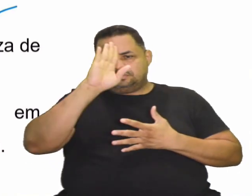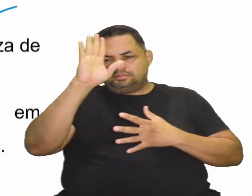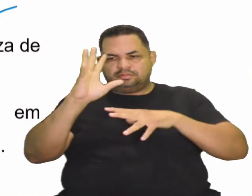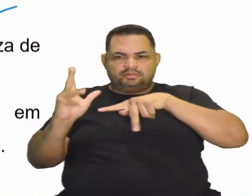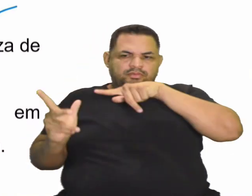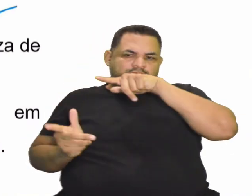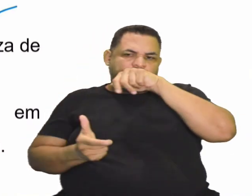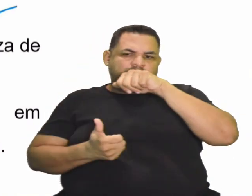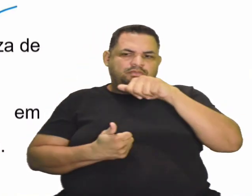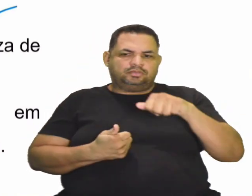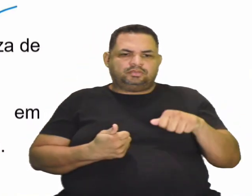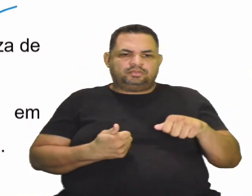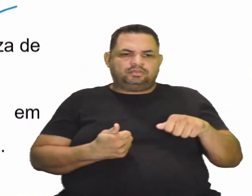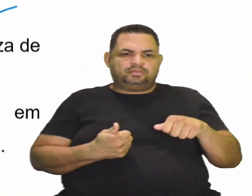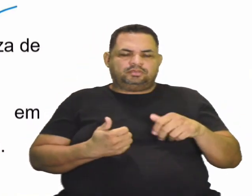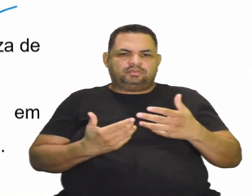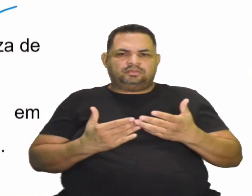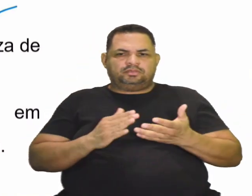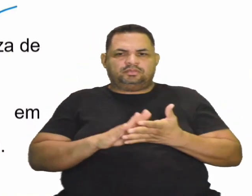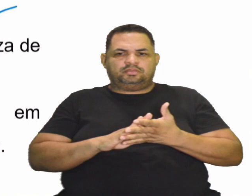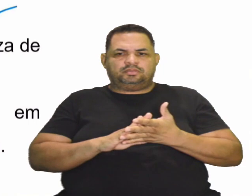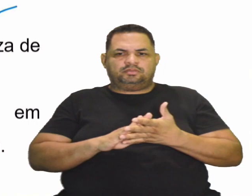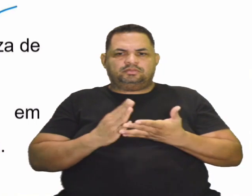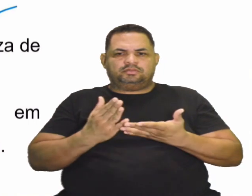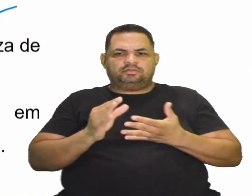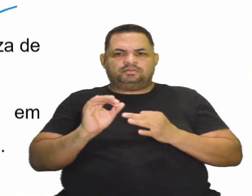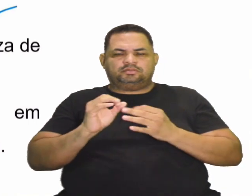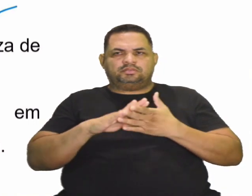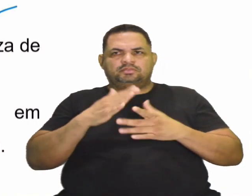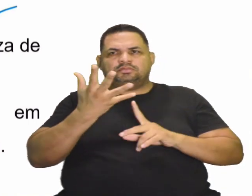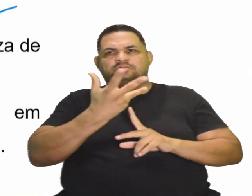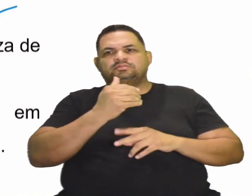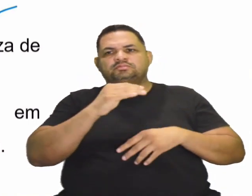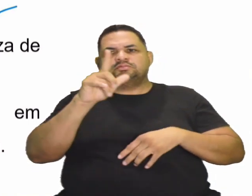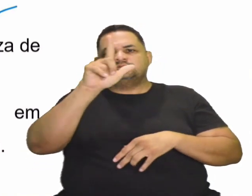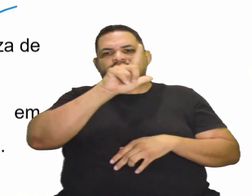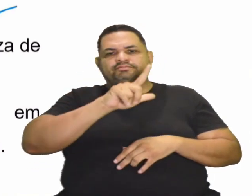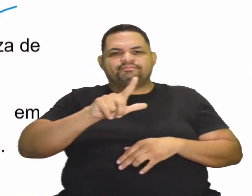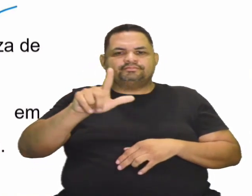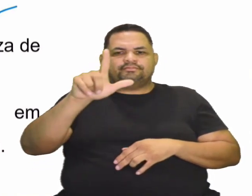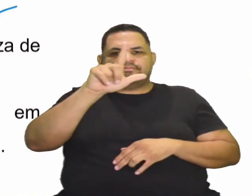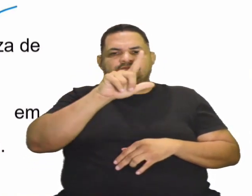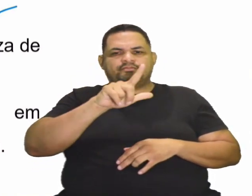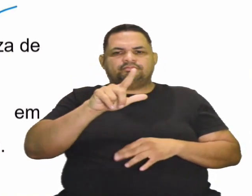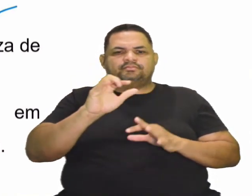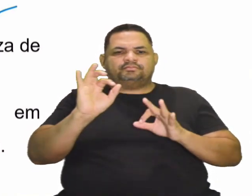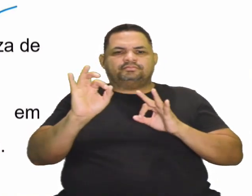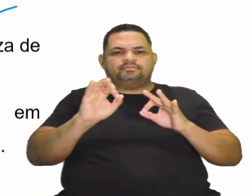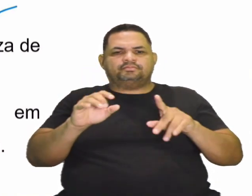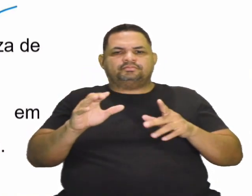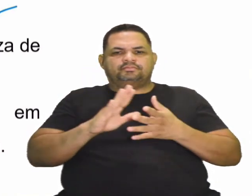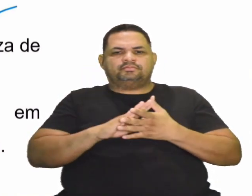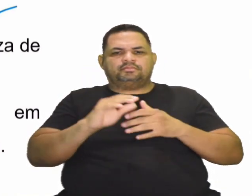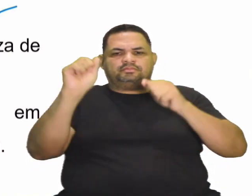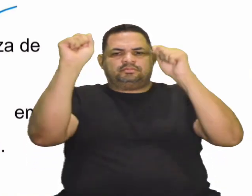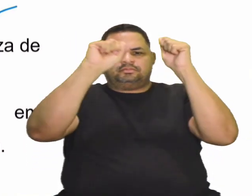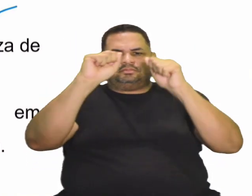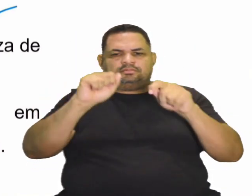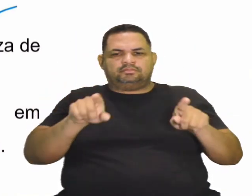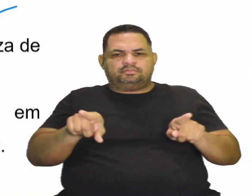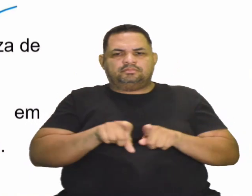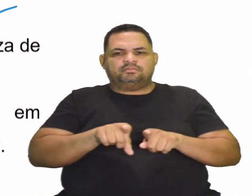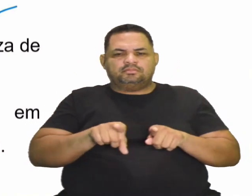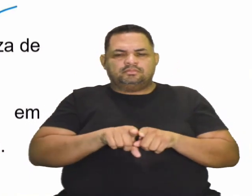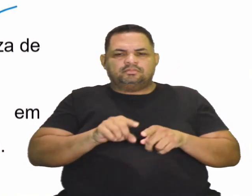temas abordados nas obras de arte, na literatura, tanto a escultura como também a